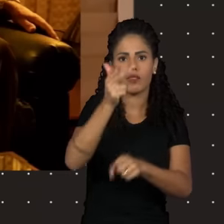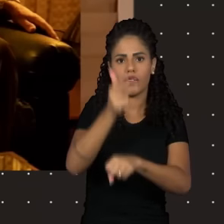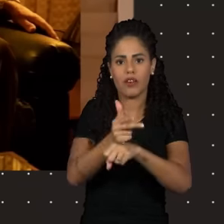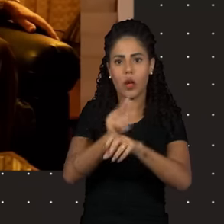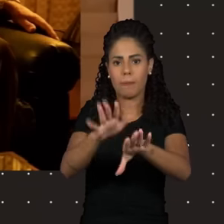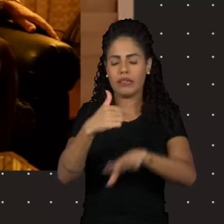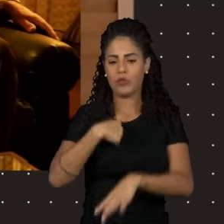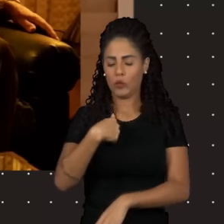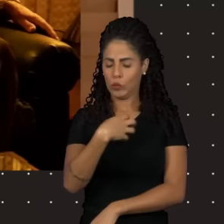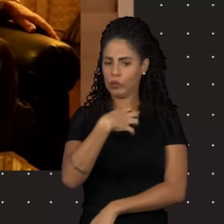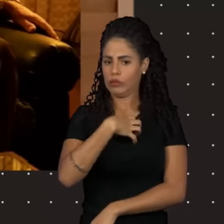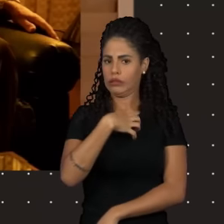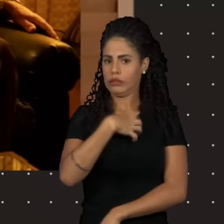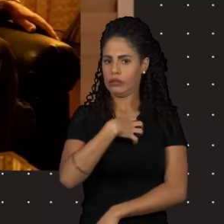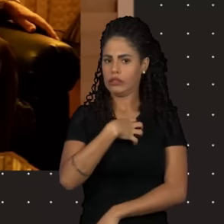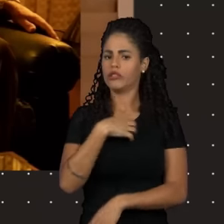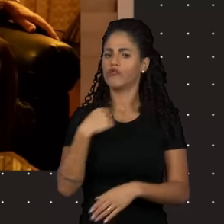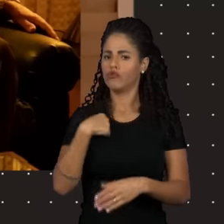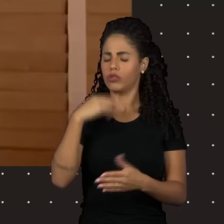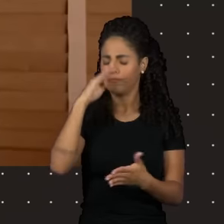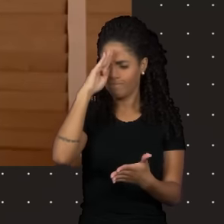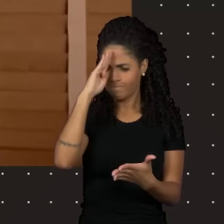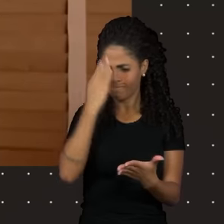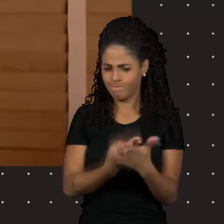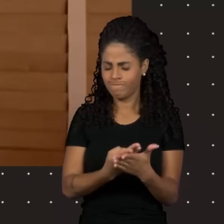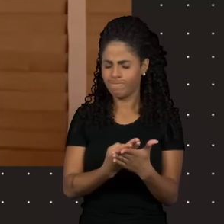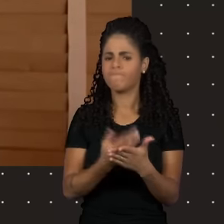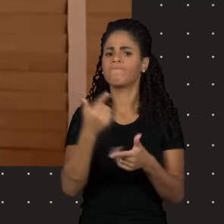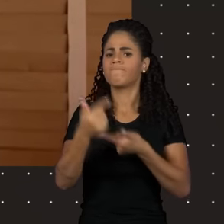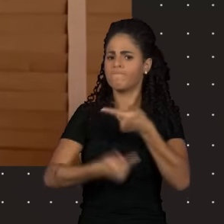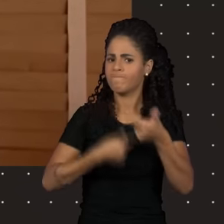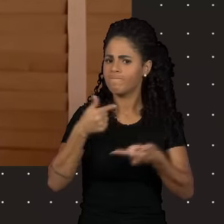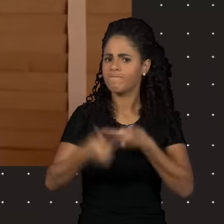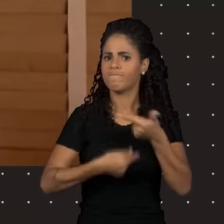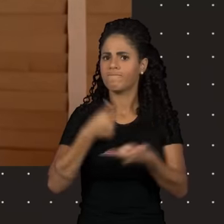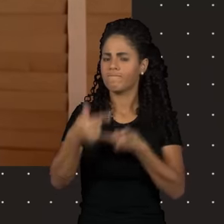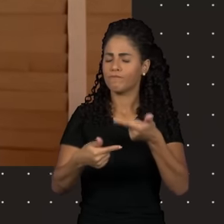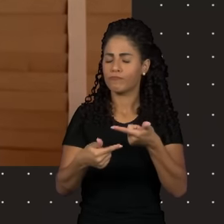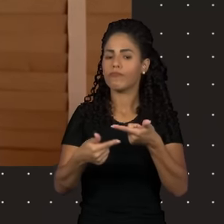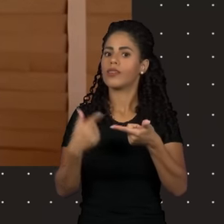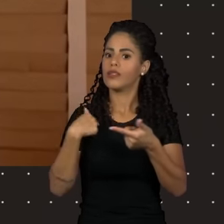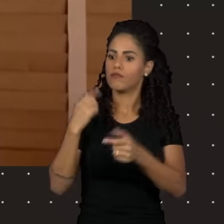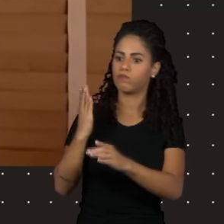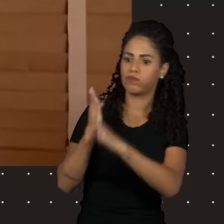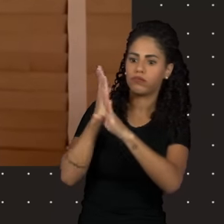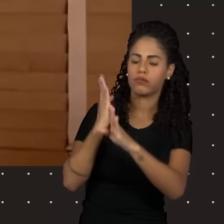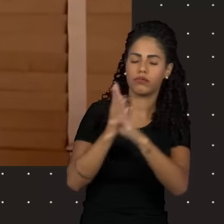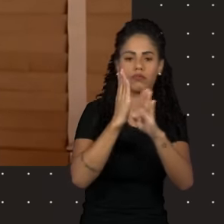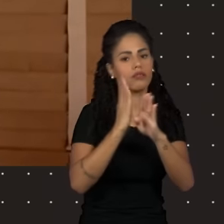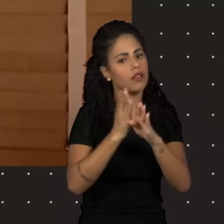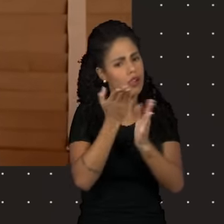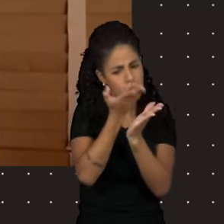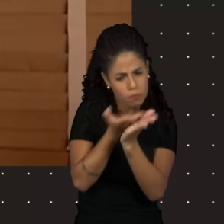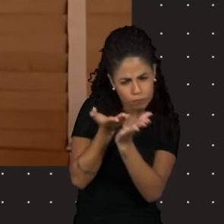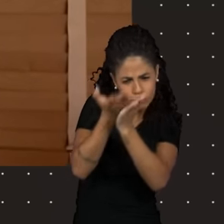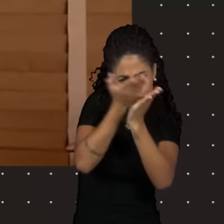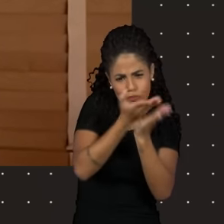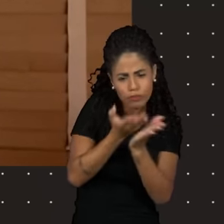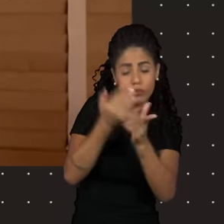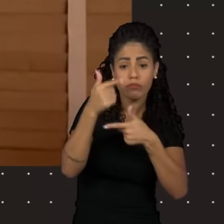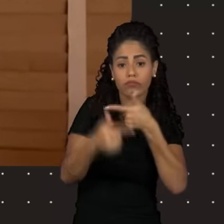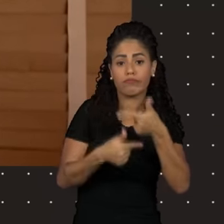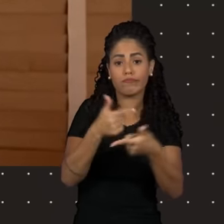sentia muita confiança no trabalho à medida em que a gente se encontrava, que a gente estudava, que a gente